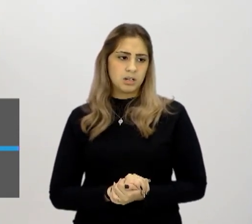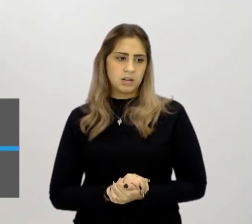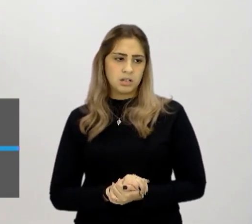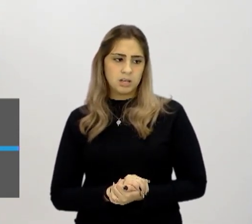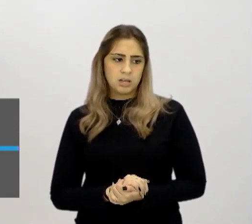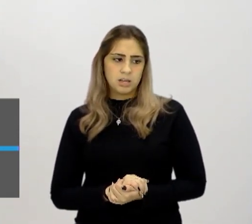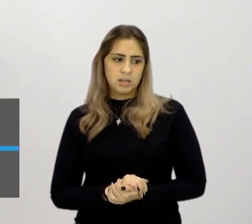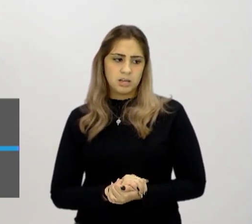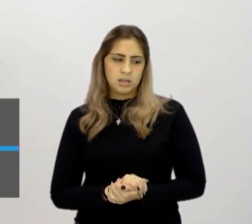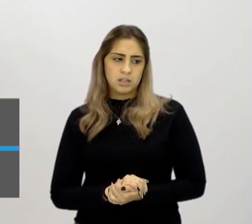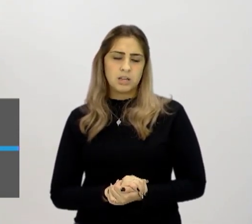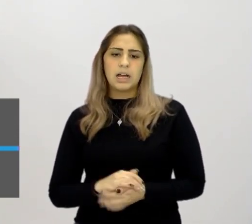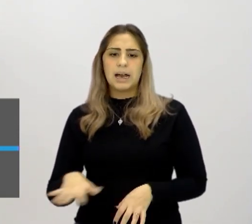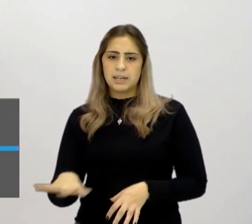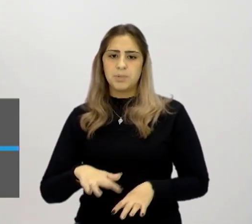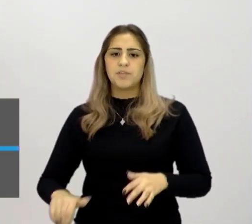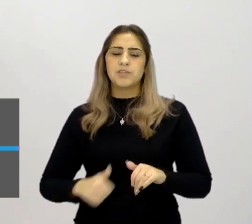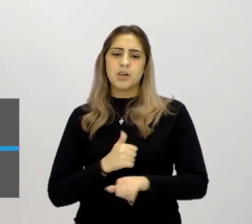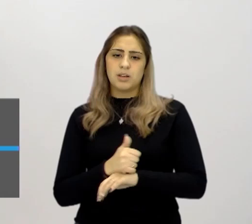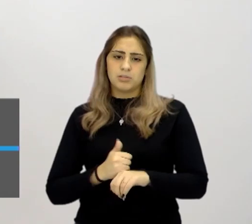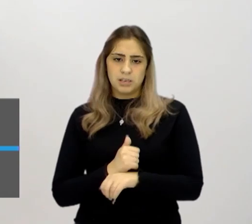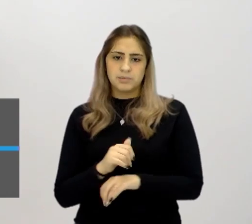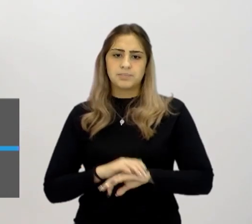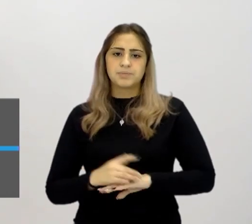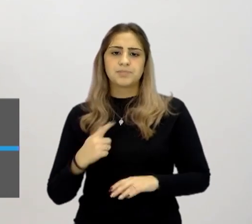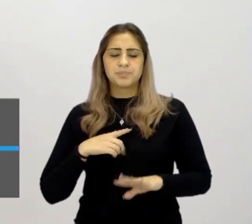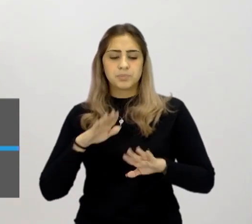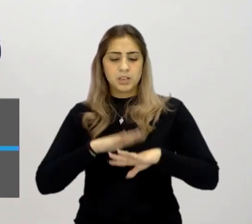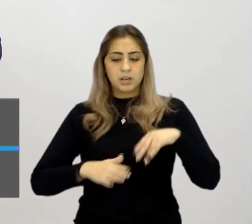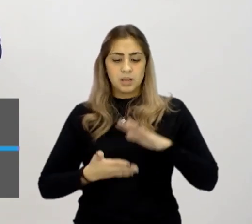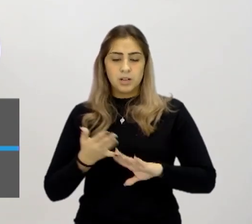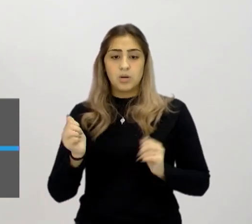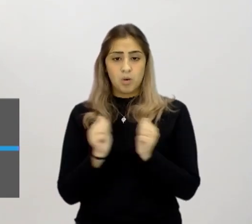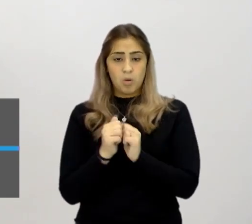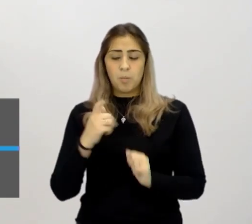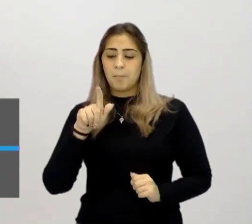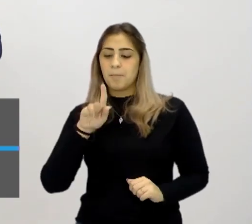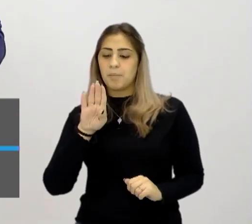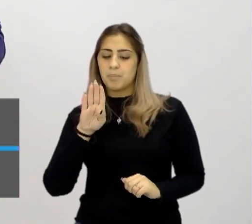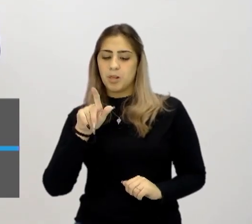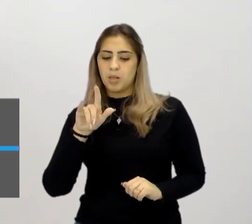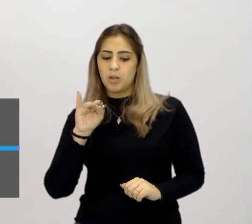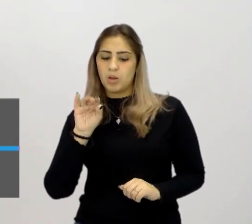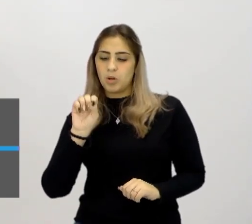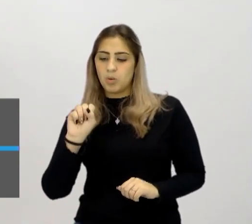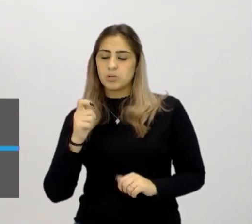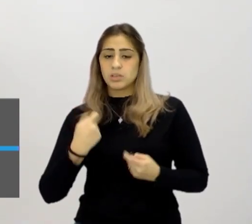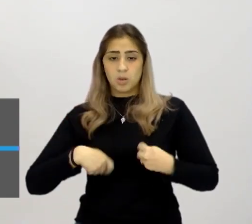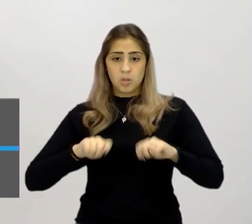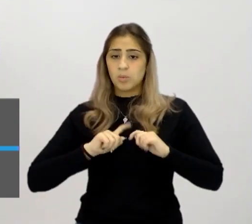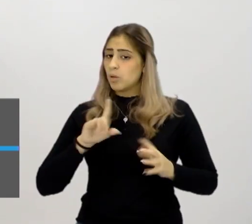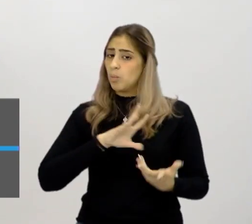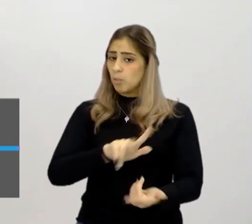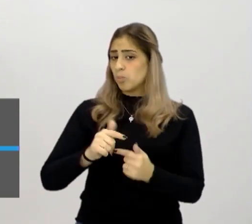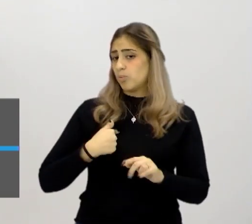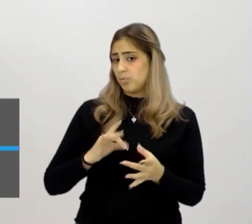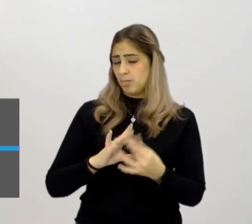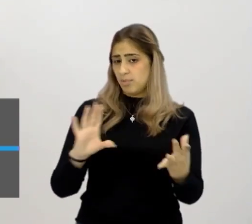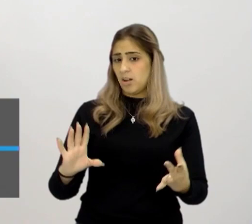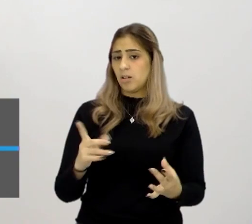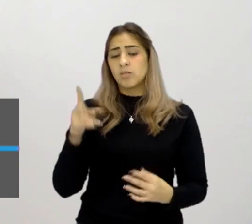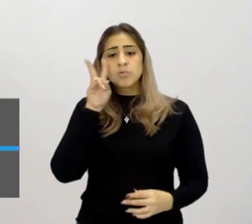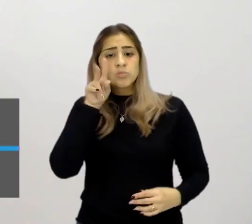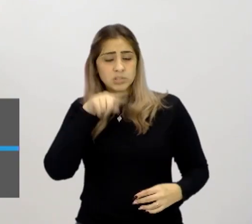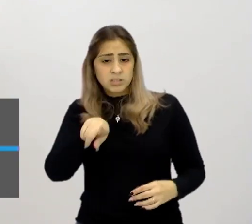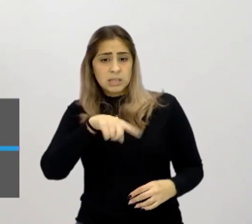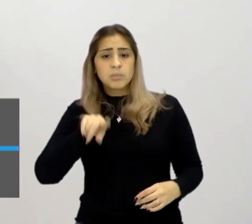mundo globalizado, multipolar, com blocos econômicos, ele é um mundo neoliberal também, né? E aí vocês se lembram